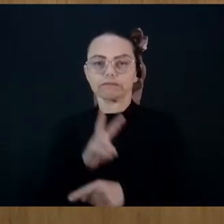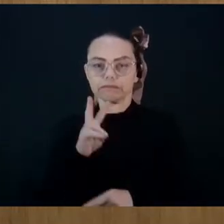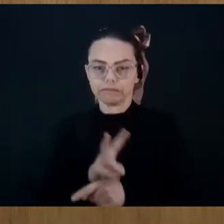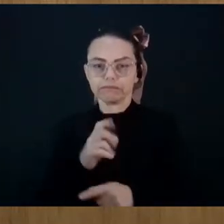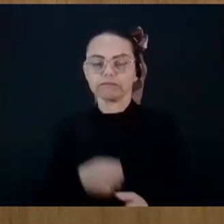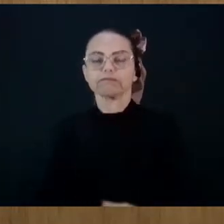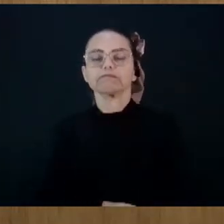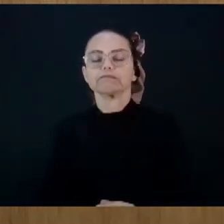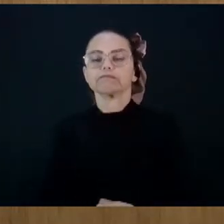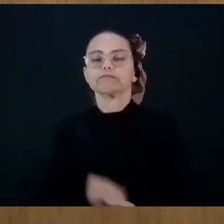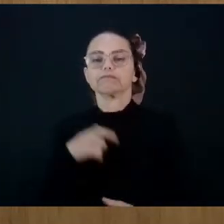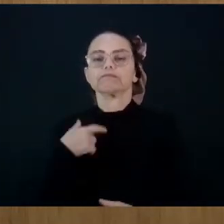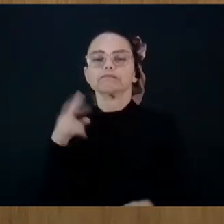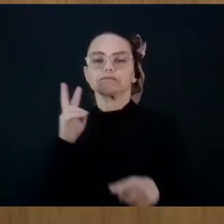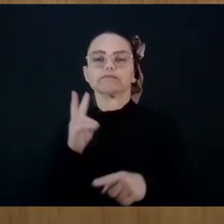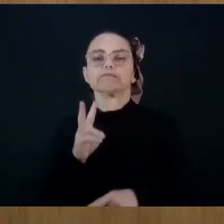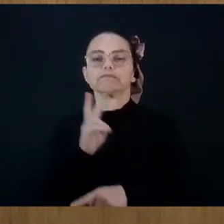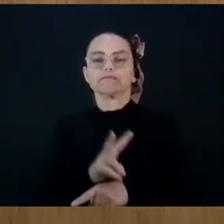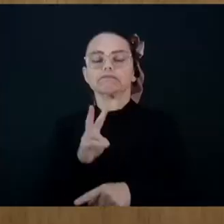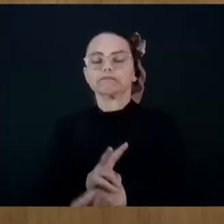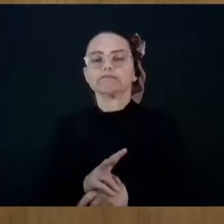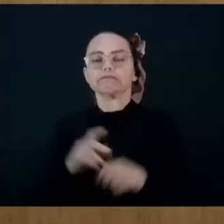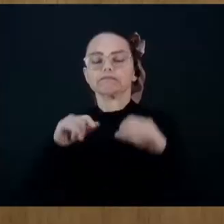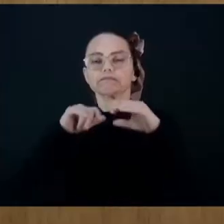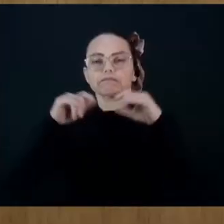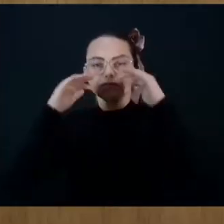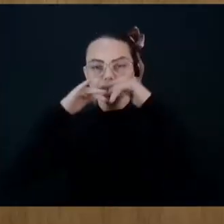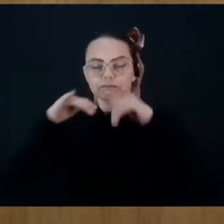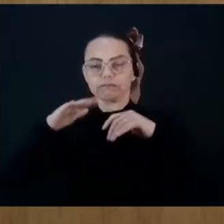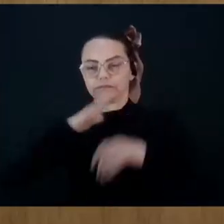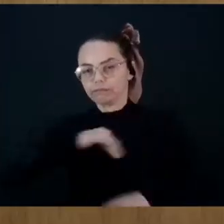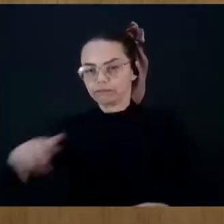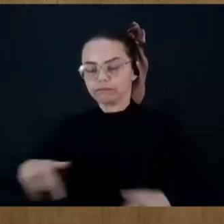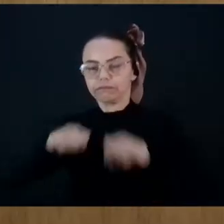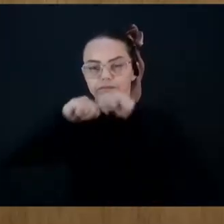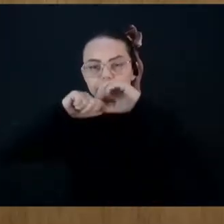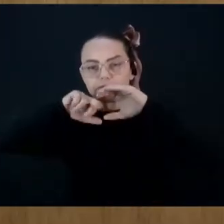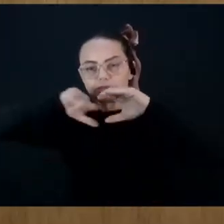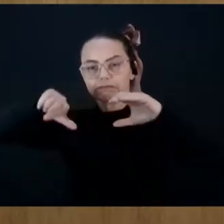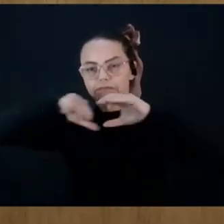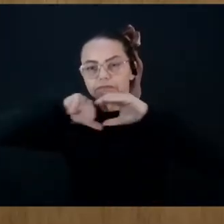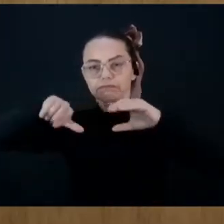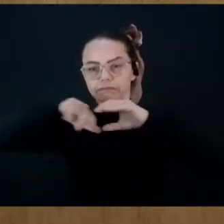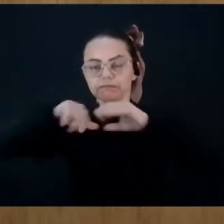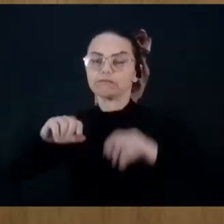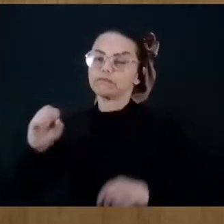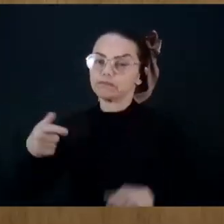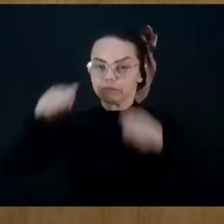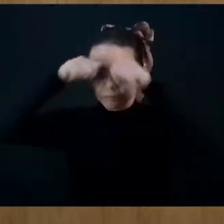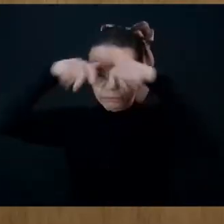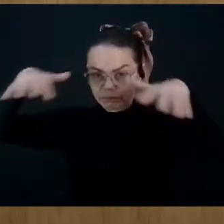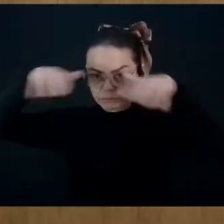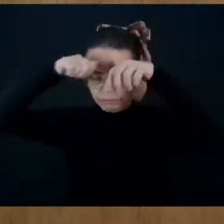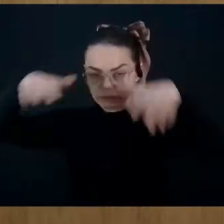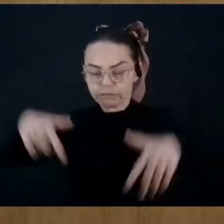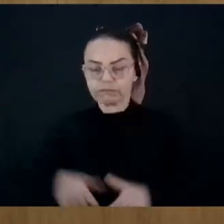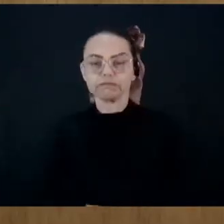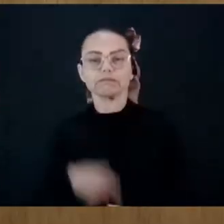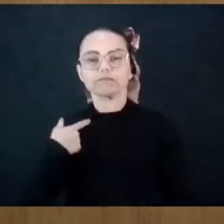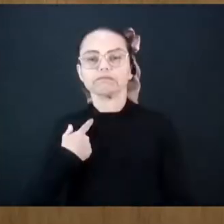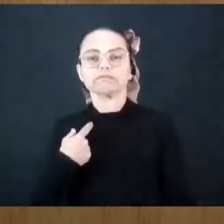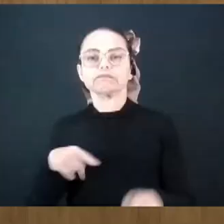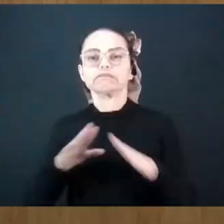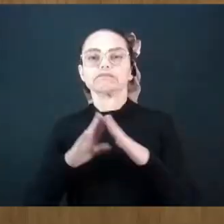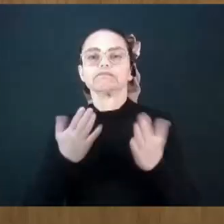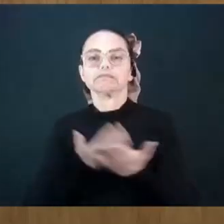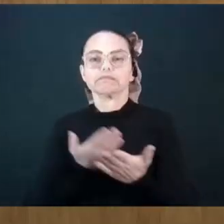agentes, né, que cuidam dessas crianças. Então também é um ponto positivo. A questão da IA nas escolas também é